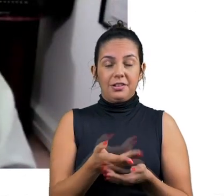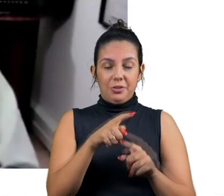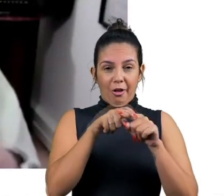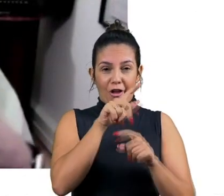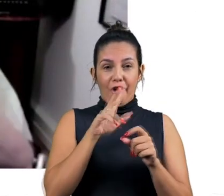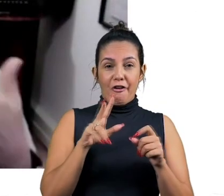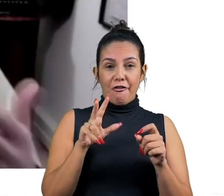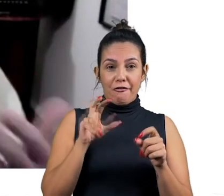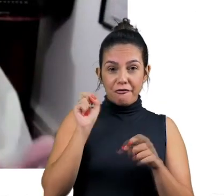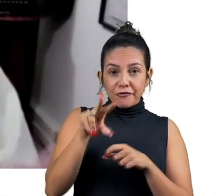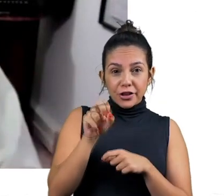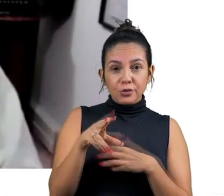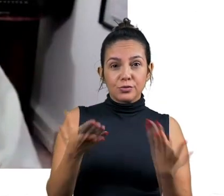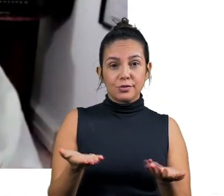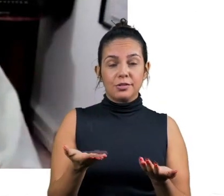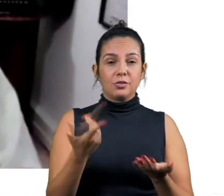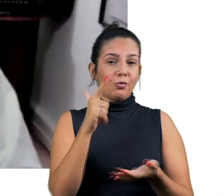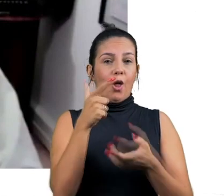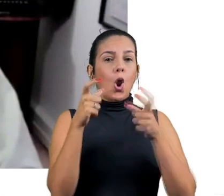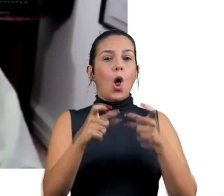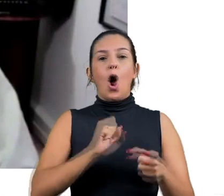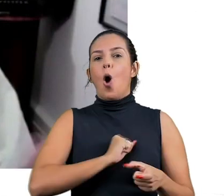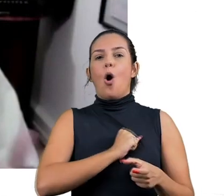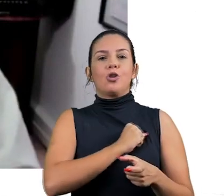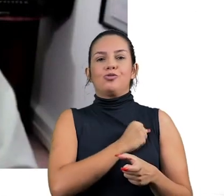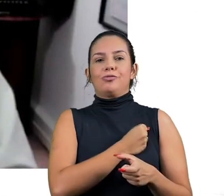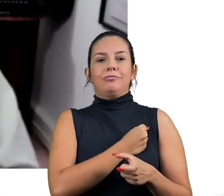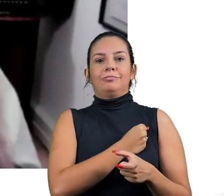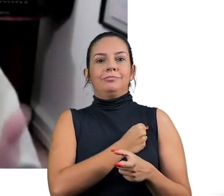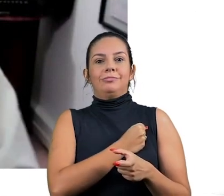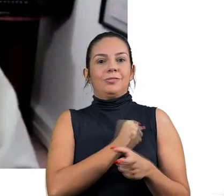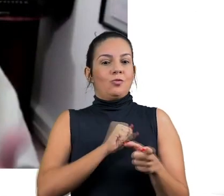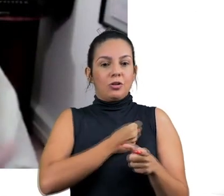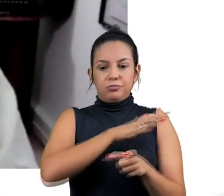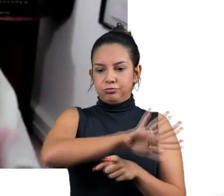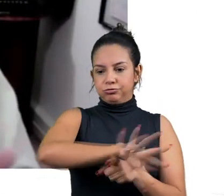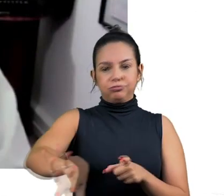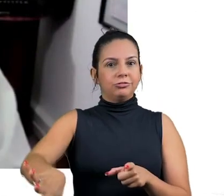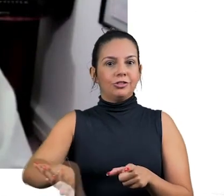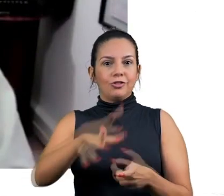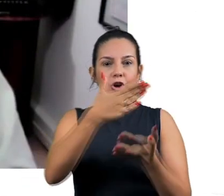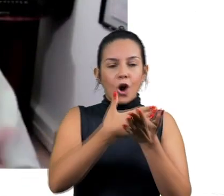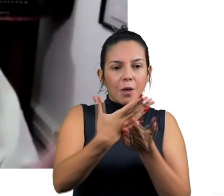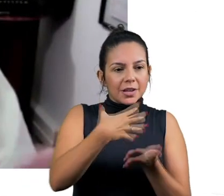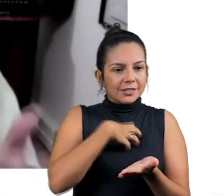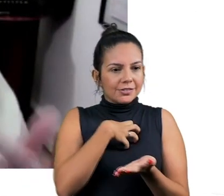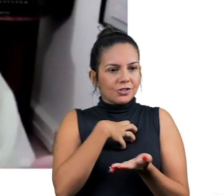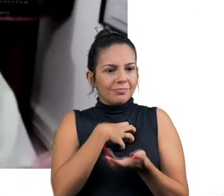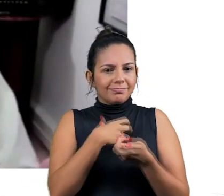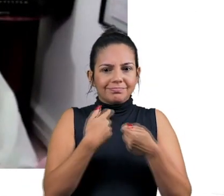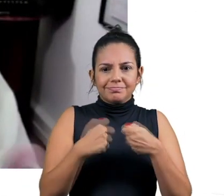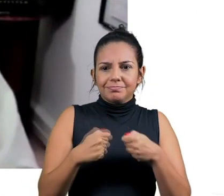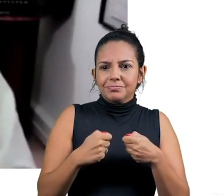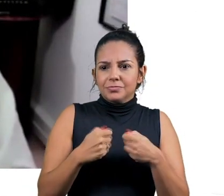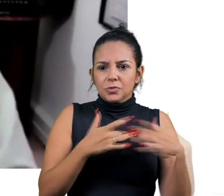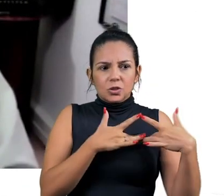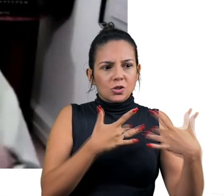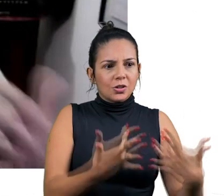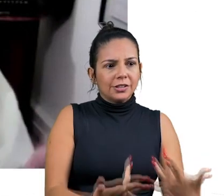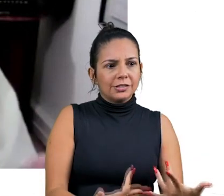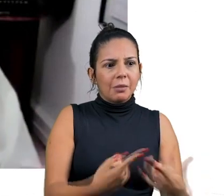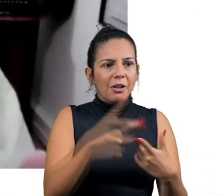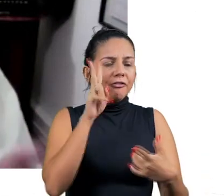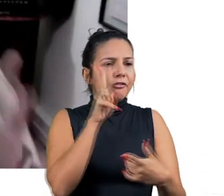do vírus, não tem lugar para o ódio. Né? Quer dizer, você começa a sentir uma necessidade de